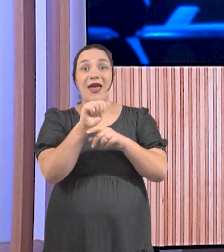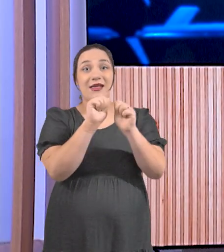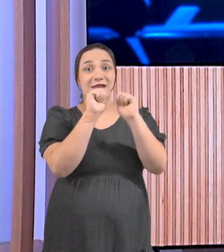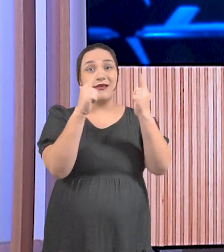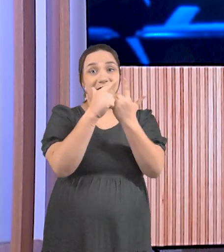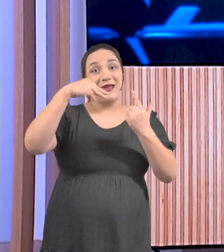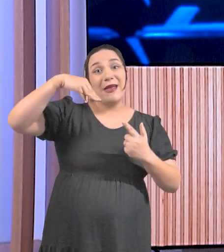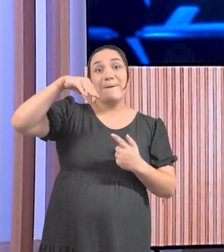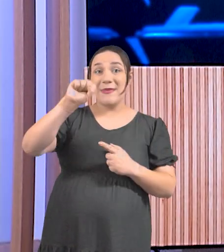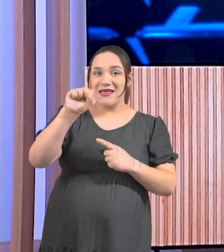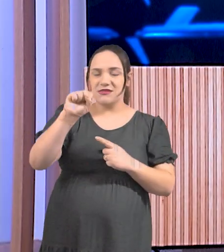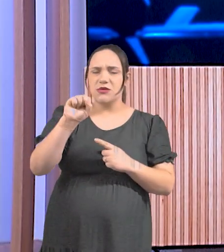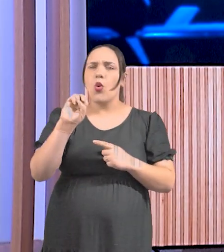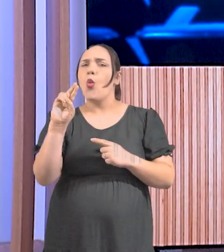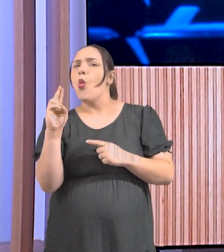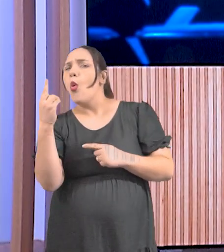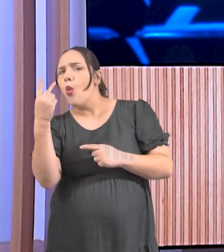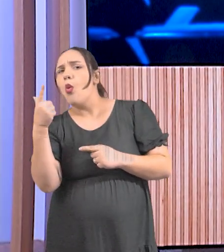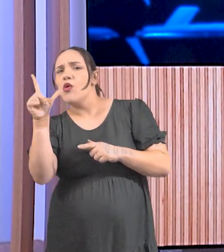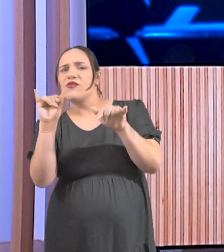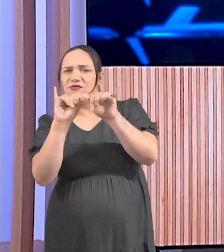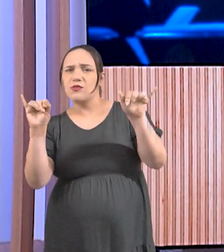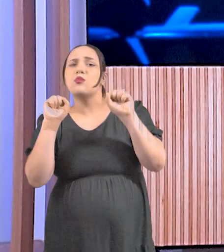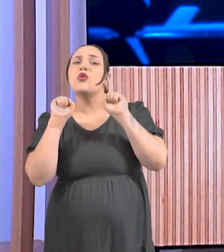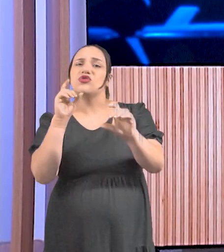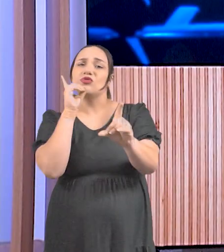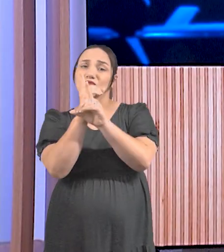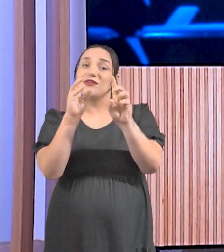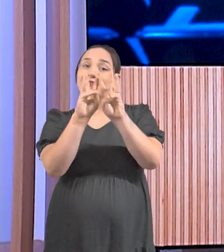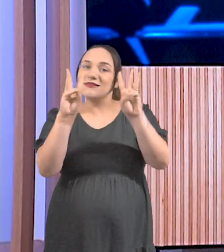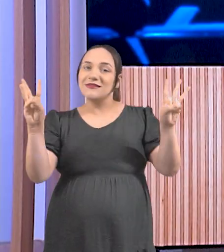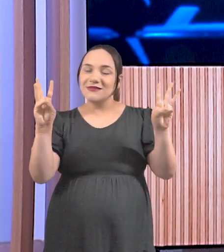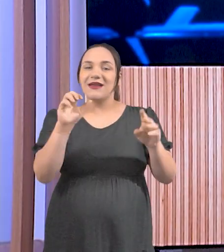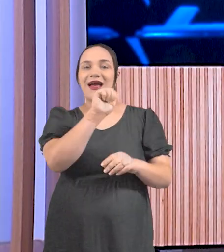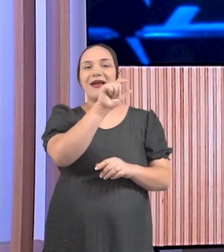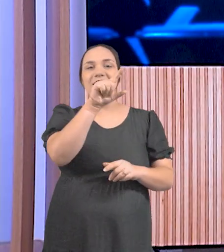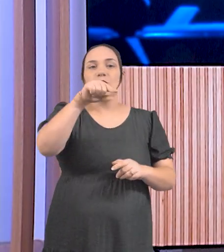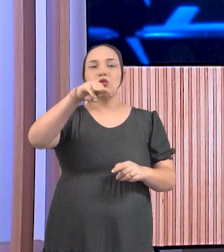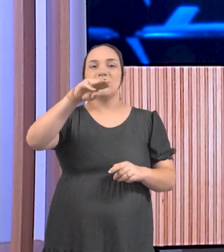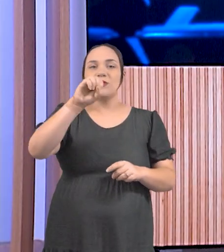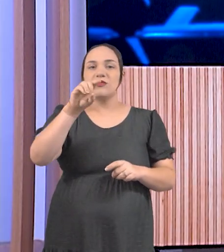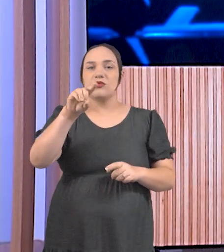Assembleia Legislativa de MS. Outras informações você confere também no nosso site,